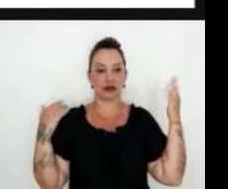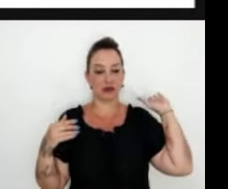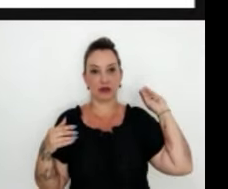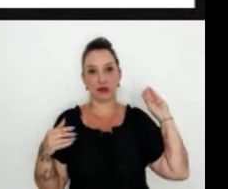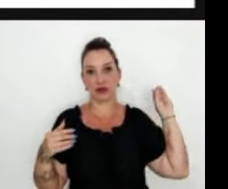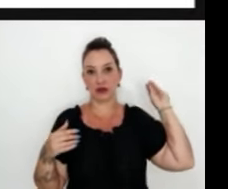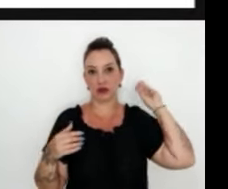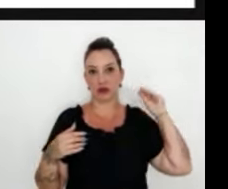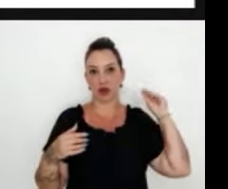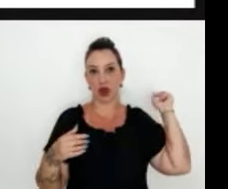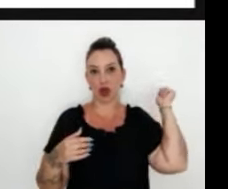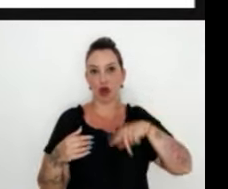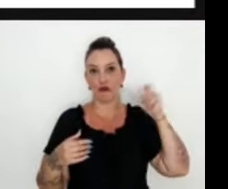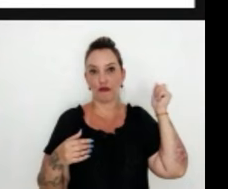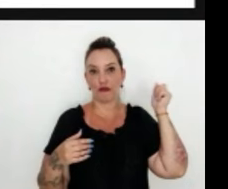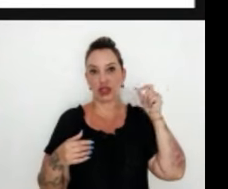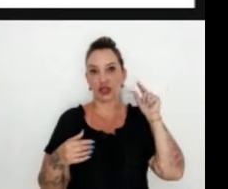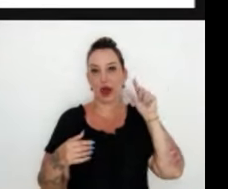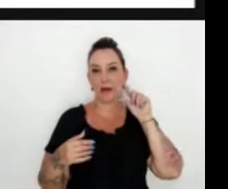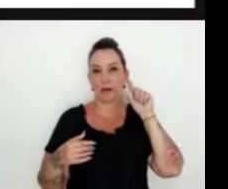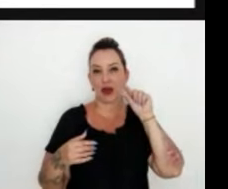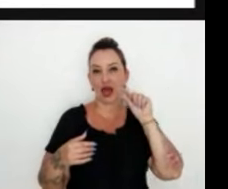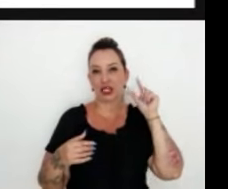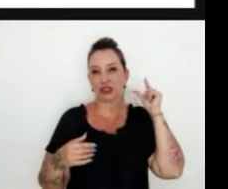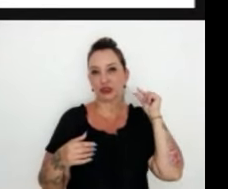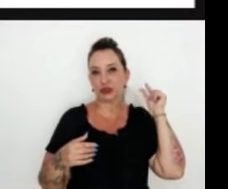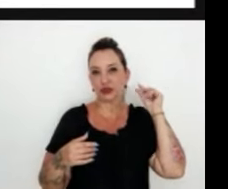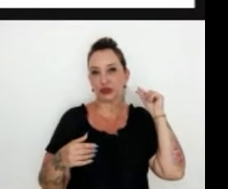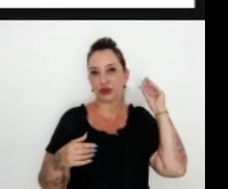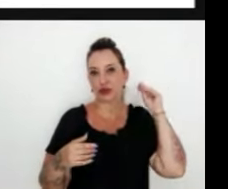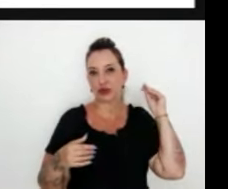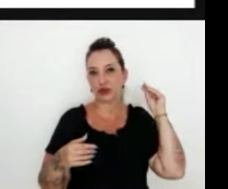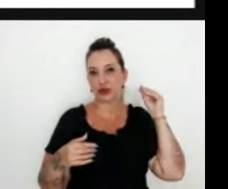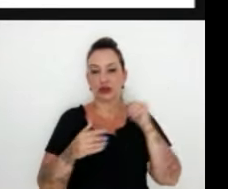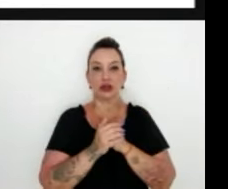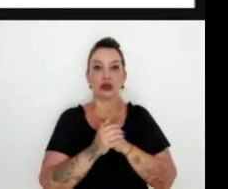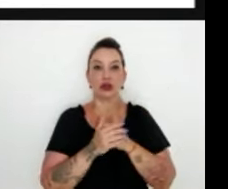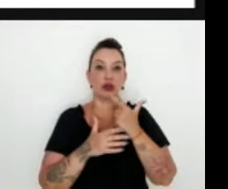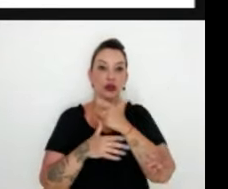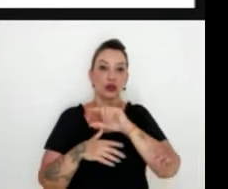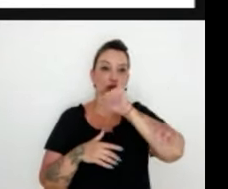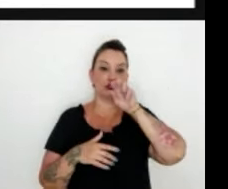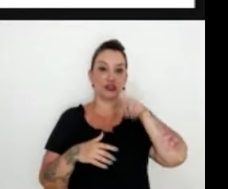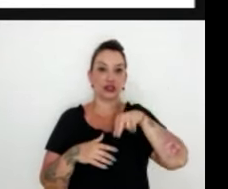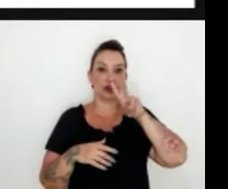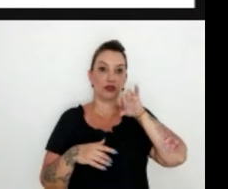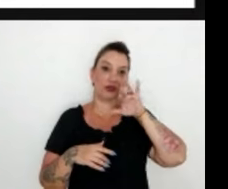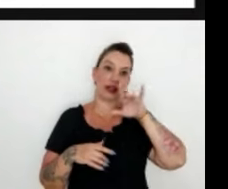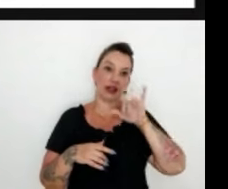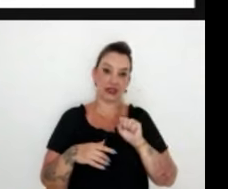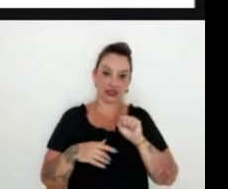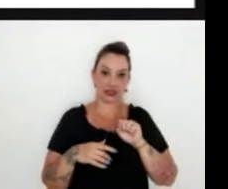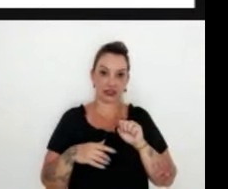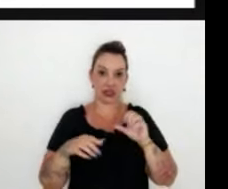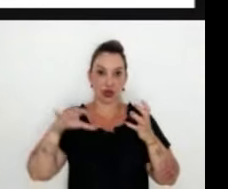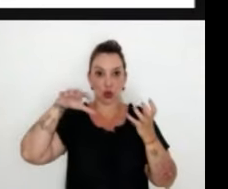ofender, a xingar bem baixinho, perto do ouvido. Jean Willis, outro defensor dos direitos sexuais no Congresso Federal,